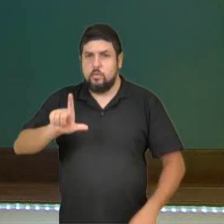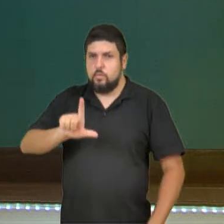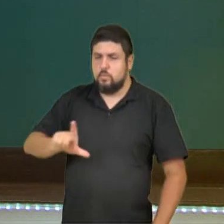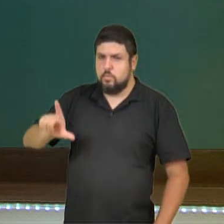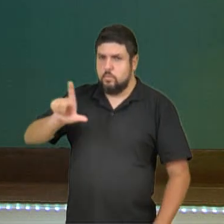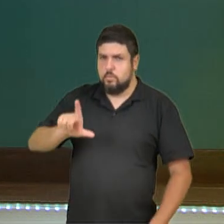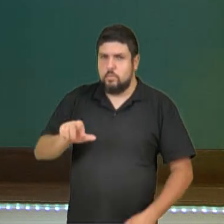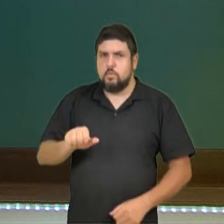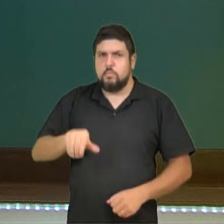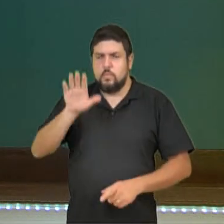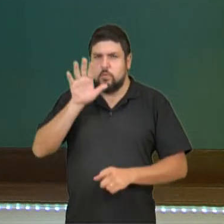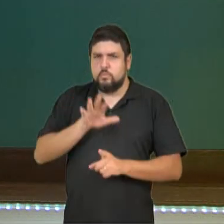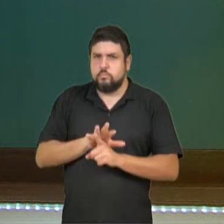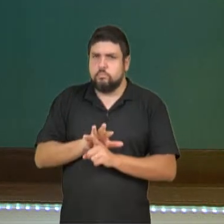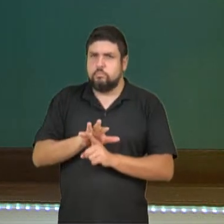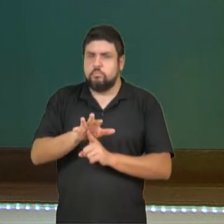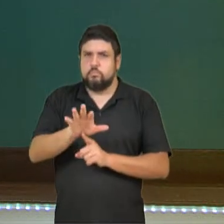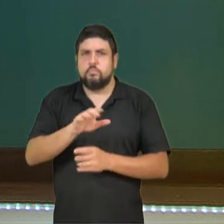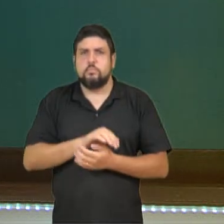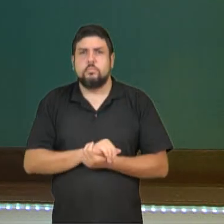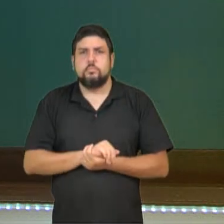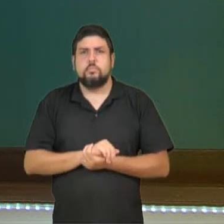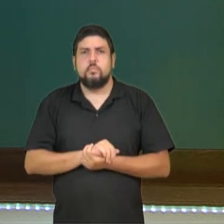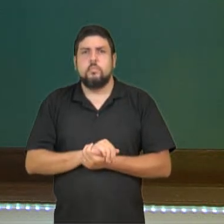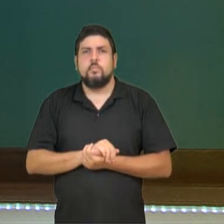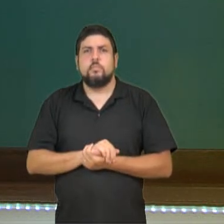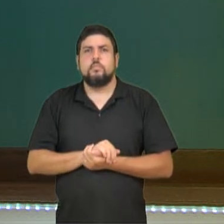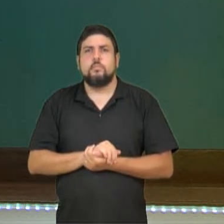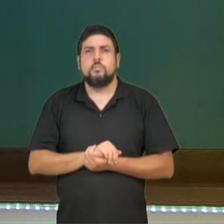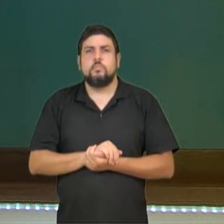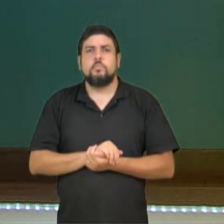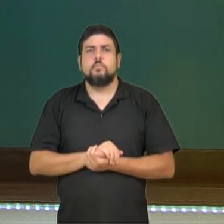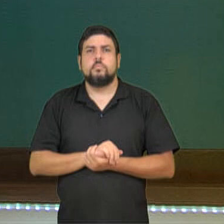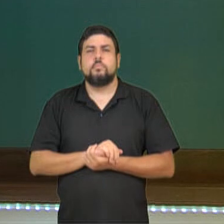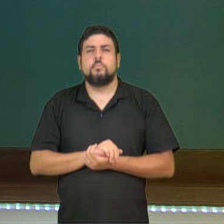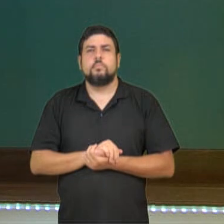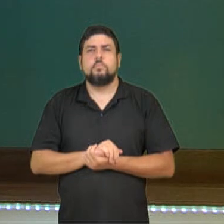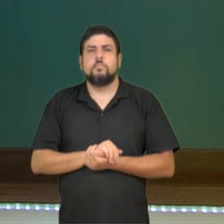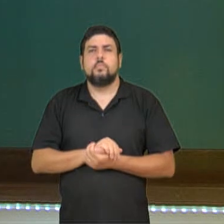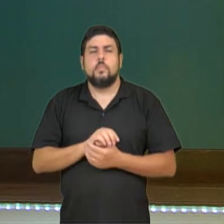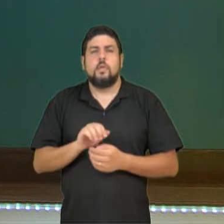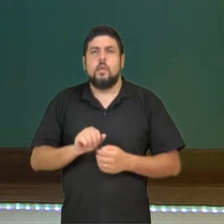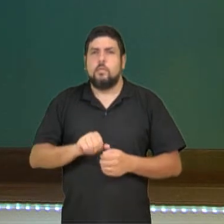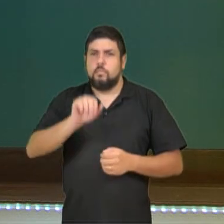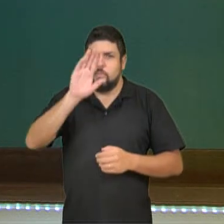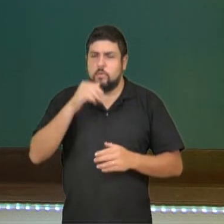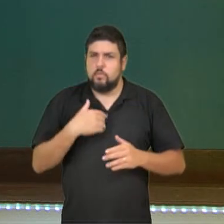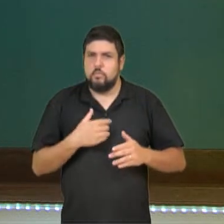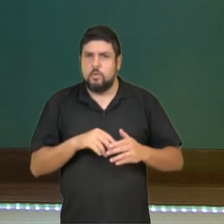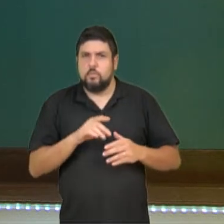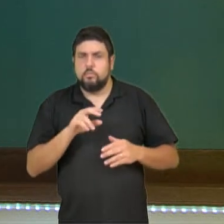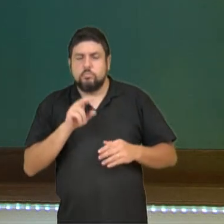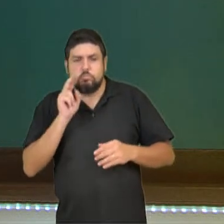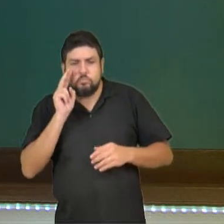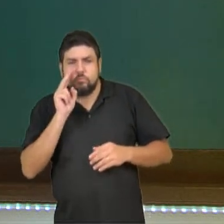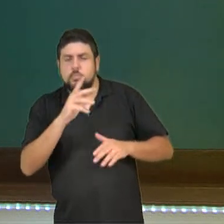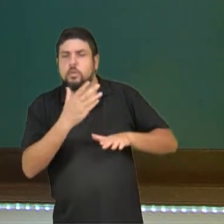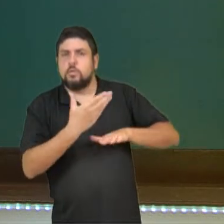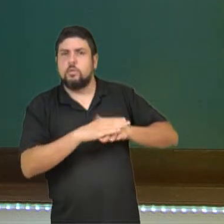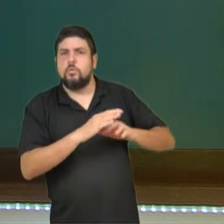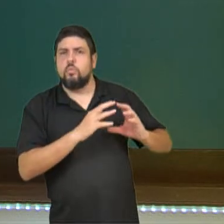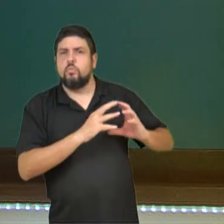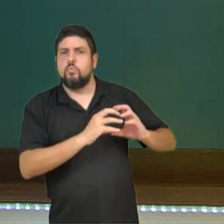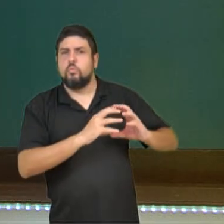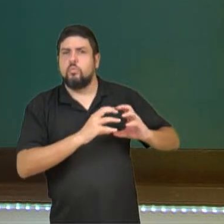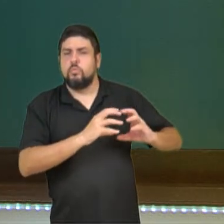que mais se praticam. Não quer dizer que nas outras não se pratica, mas nessas é mais visto a prática do softball.